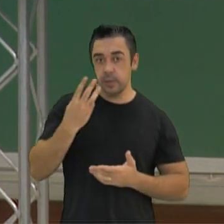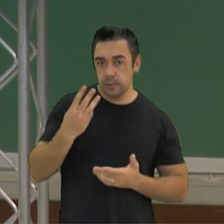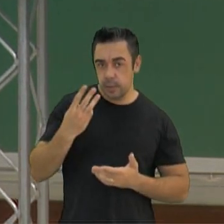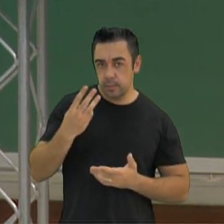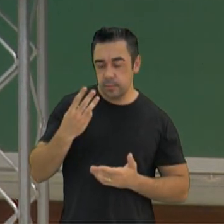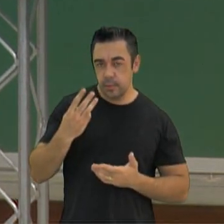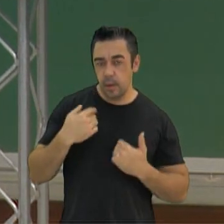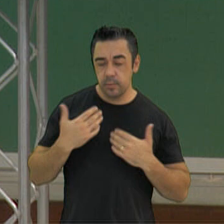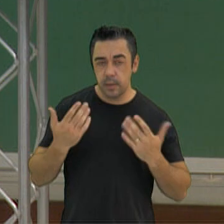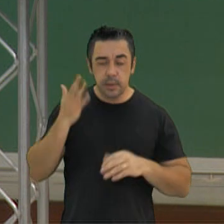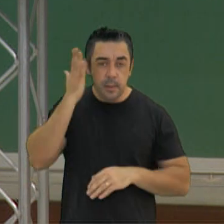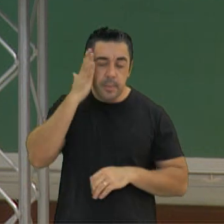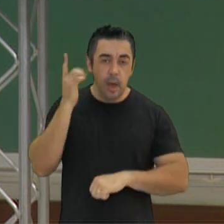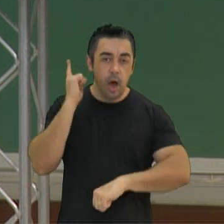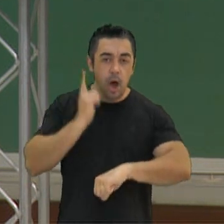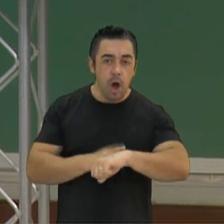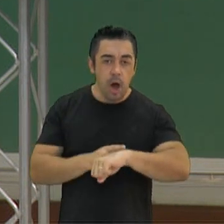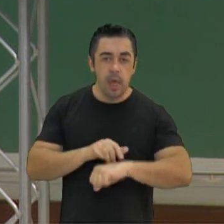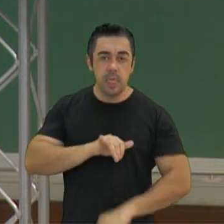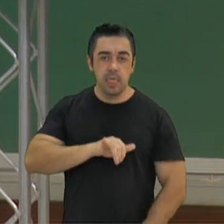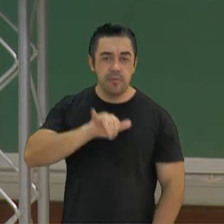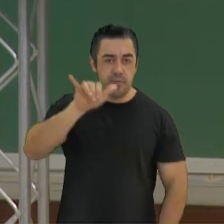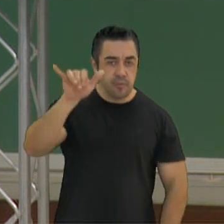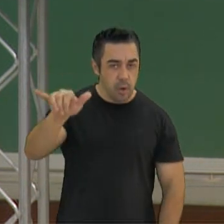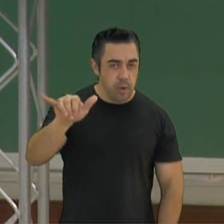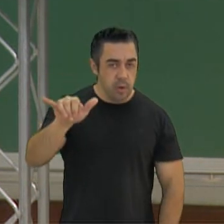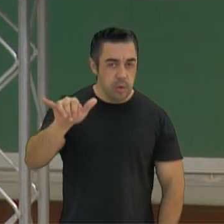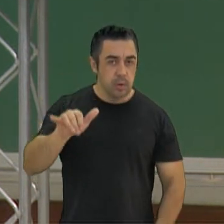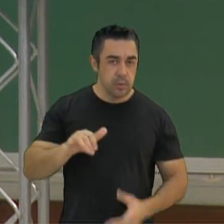termo, que é o horário que sai o